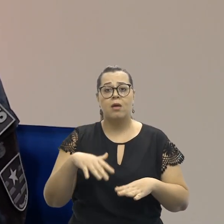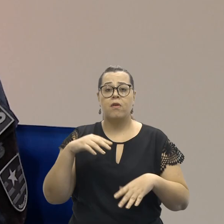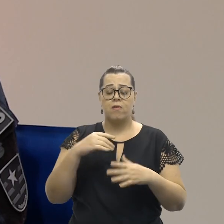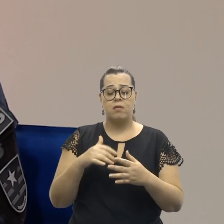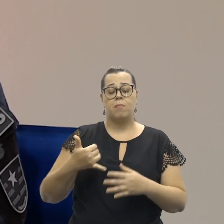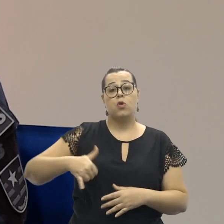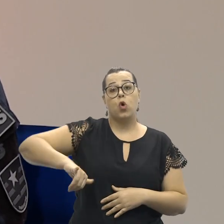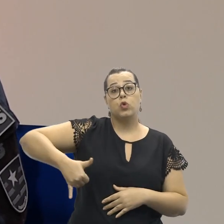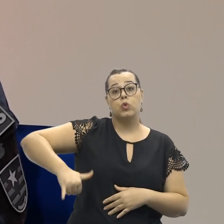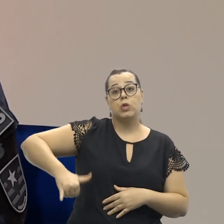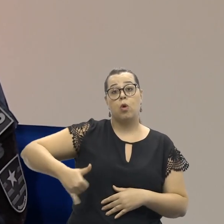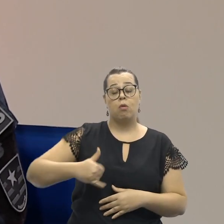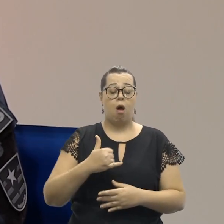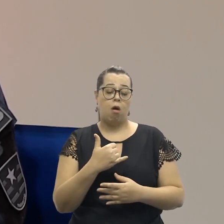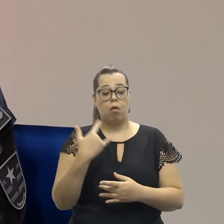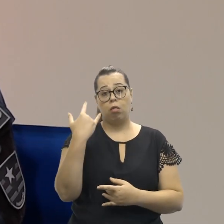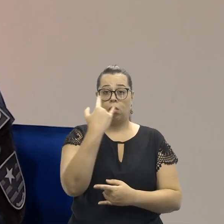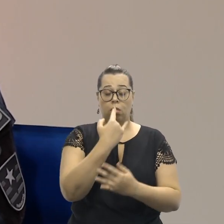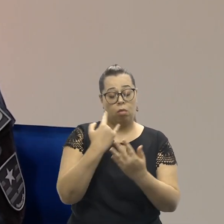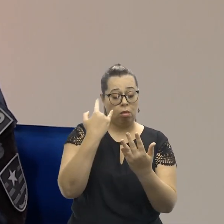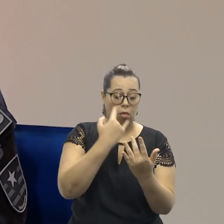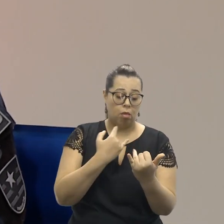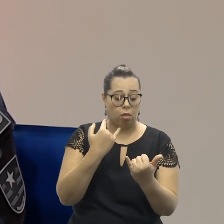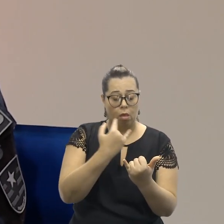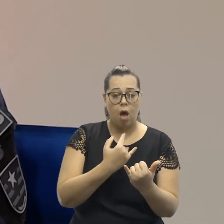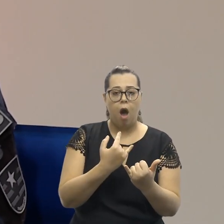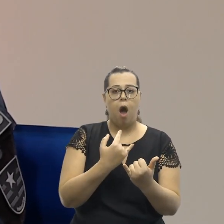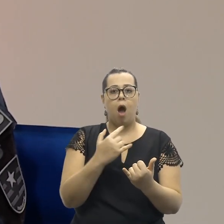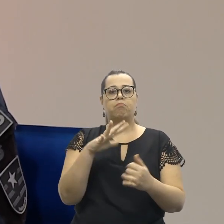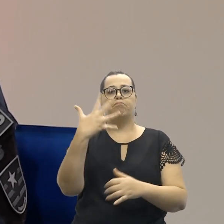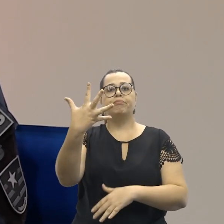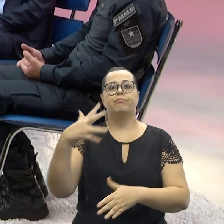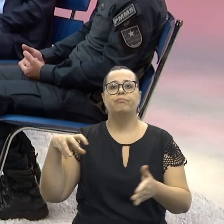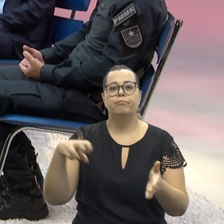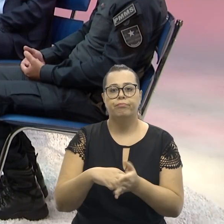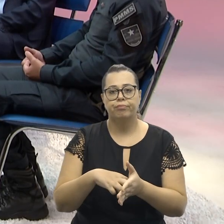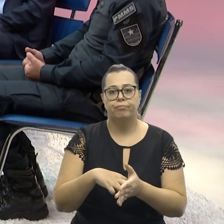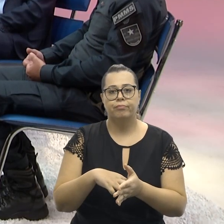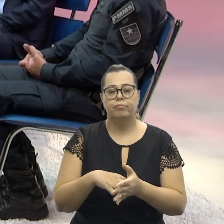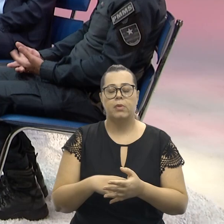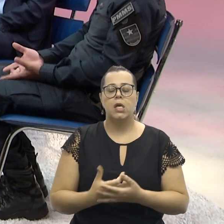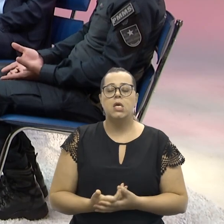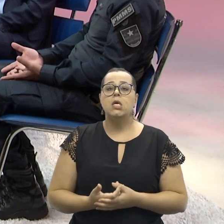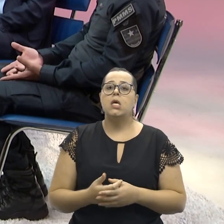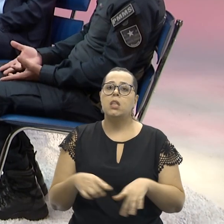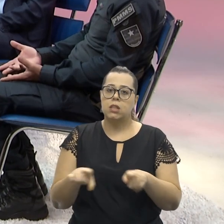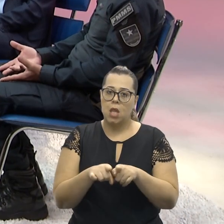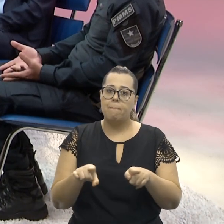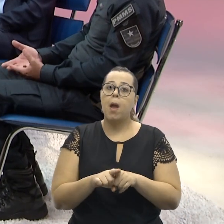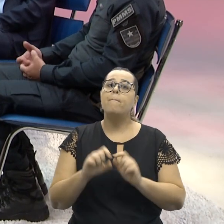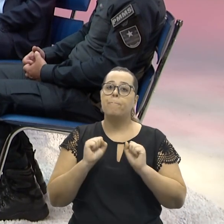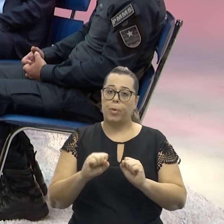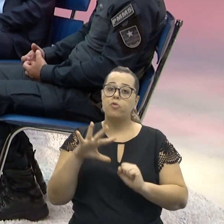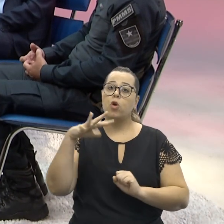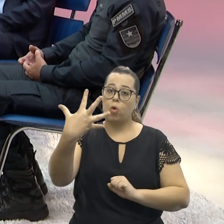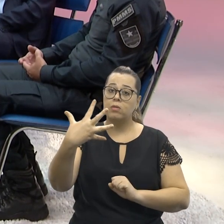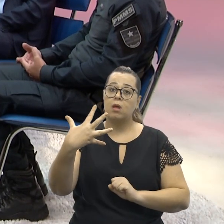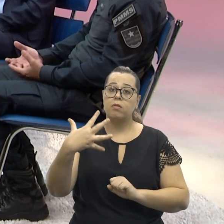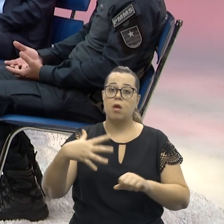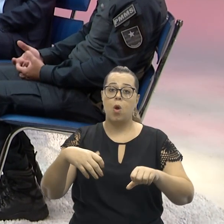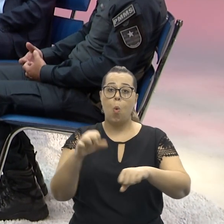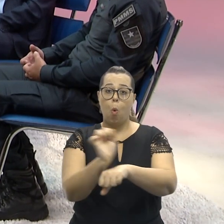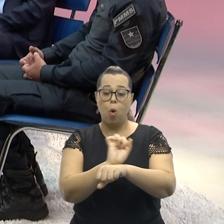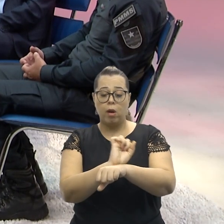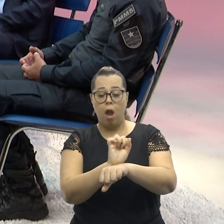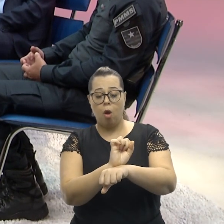tem o celular, ela tem elementos na via que causam a distração. Até a falha mecânica também pode gerar o acidente,